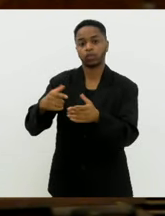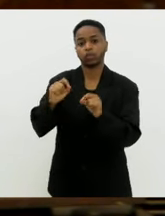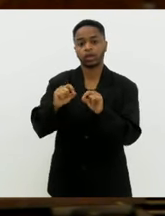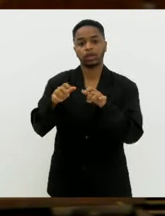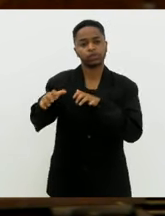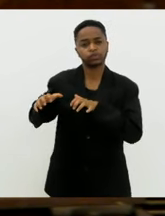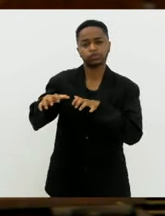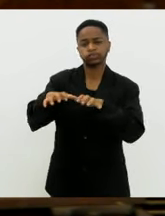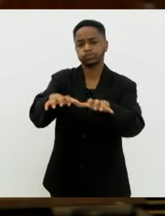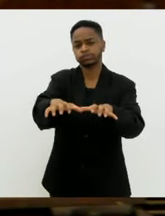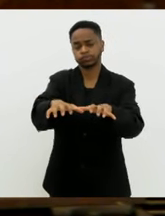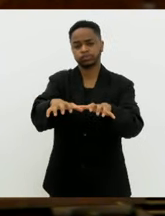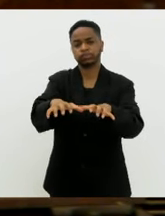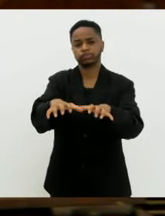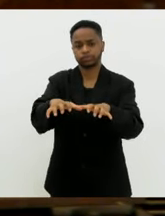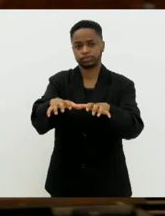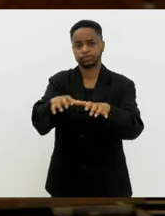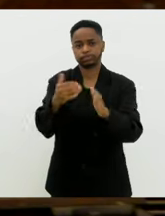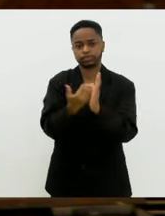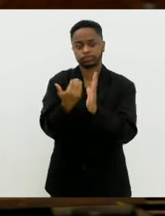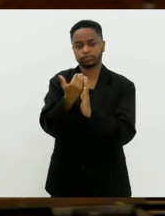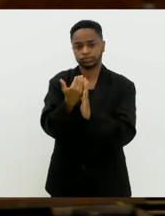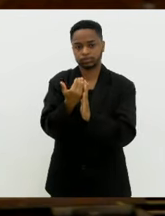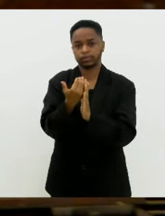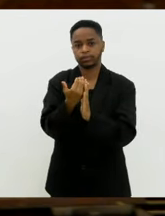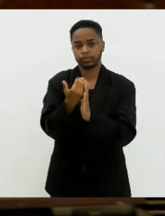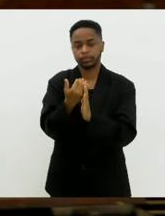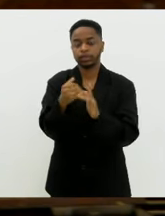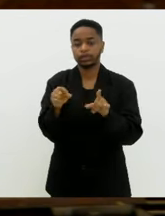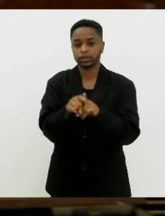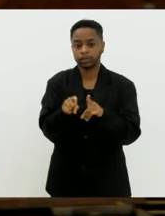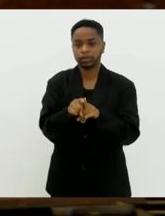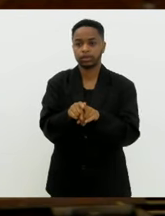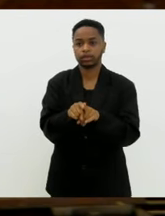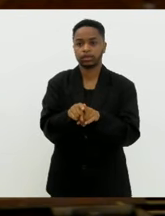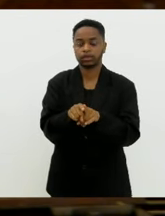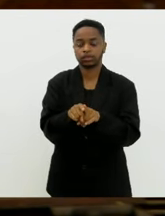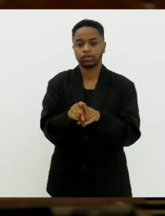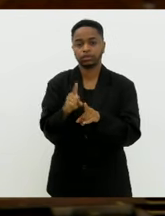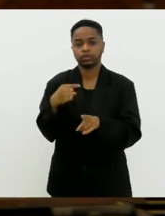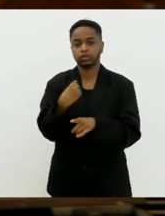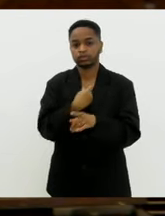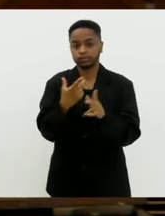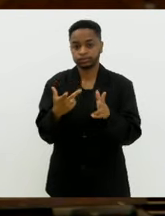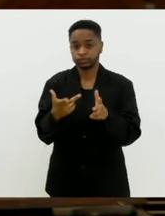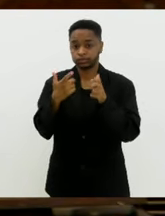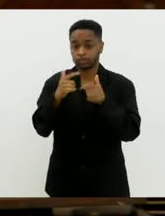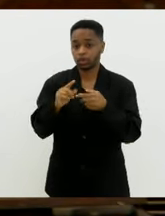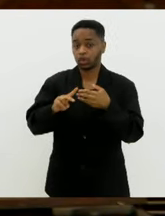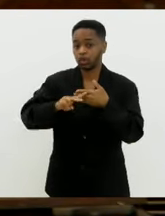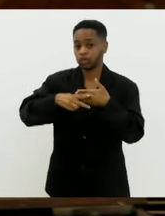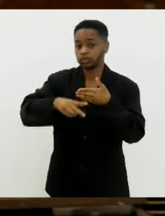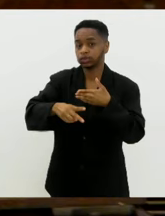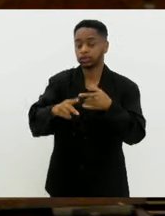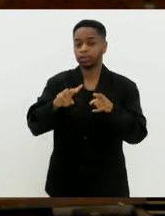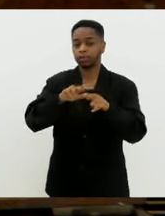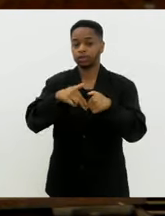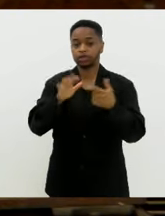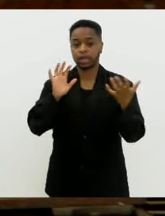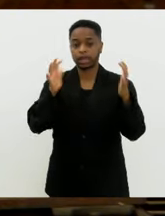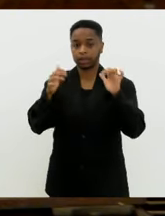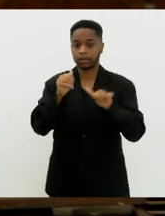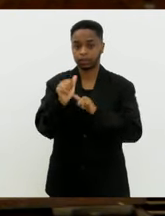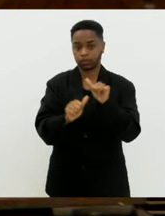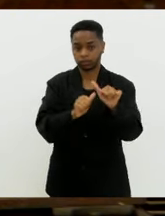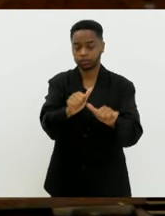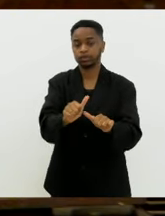tão intensas, no meio a um processo onde a gente vê as consequências das mudanças climáticas de forma